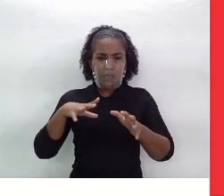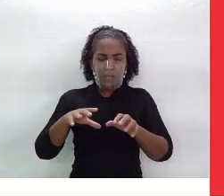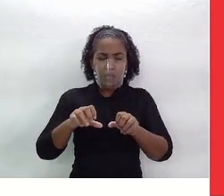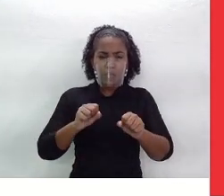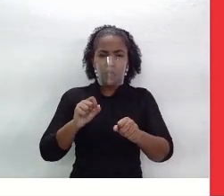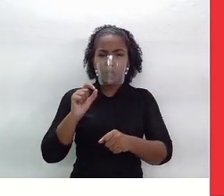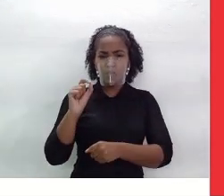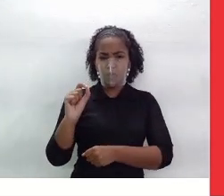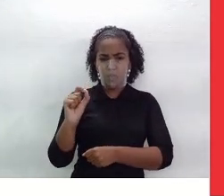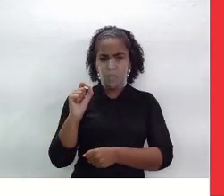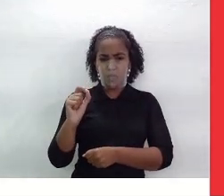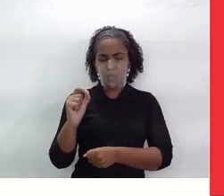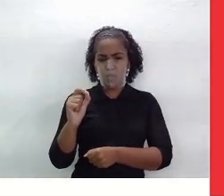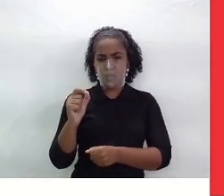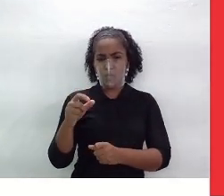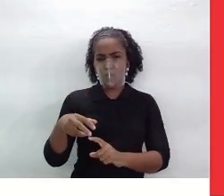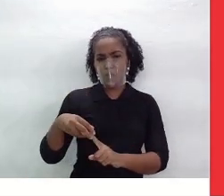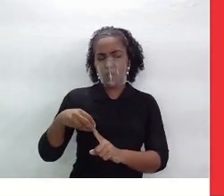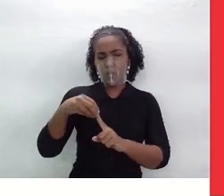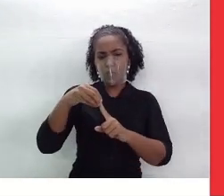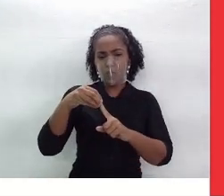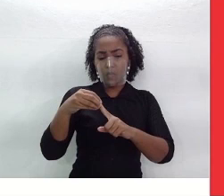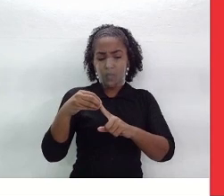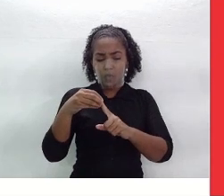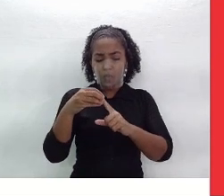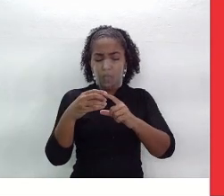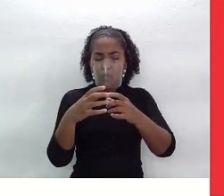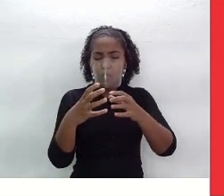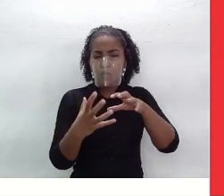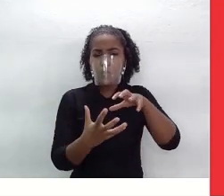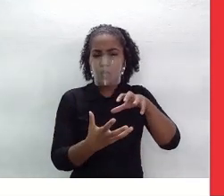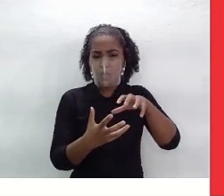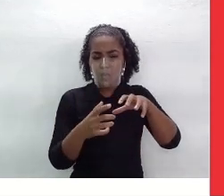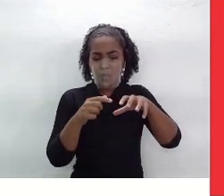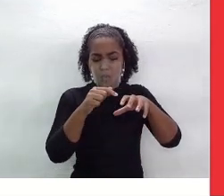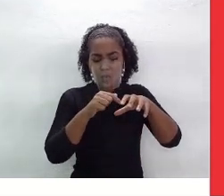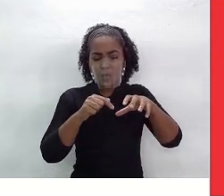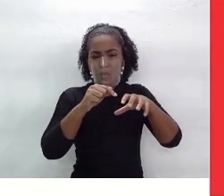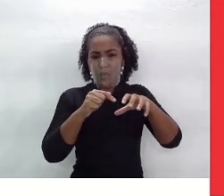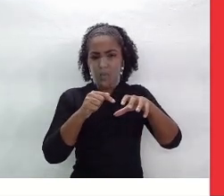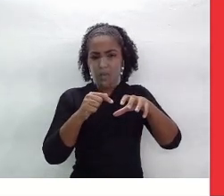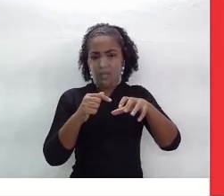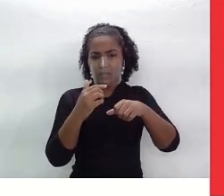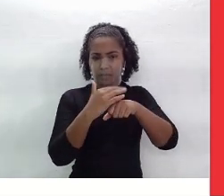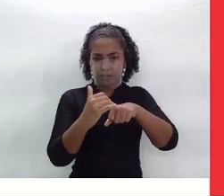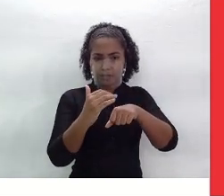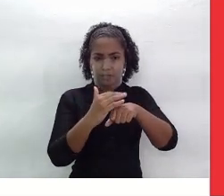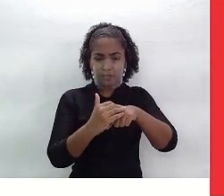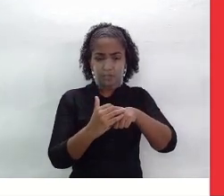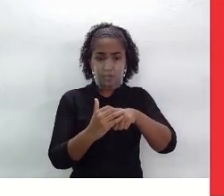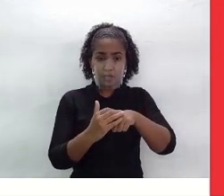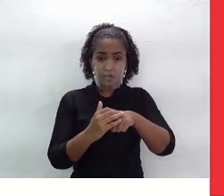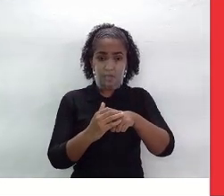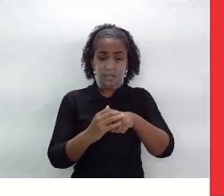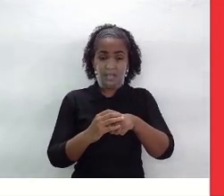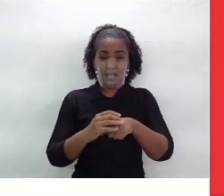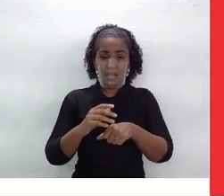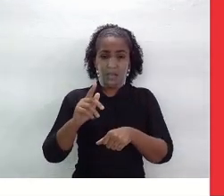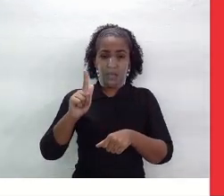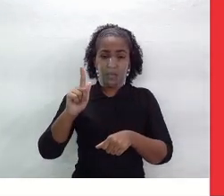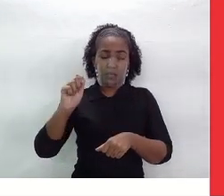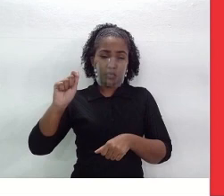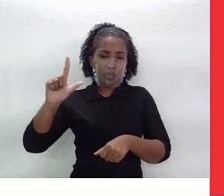certa vez um único continente, que era chamado de terra de